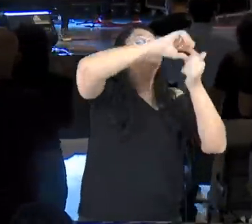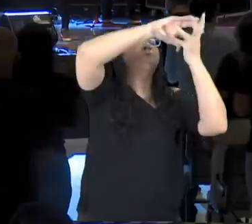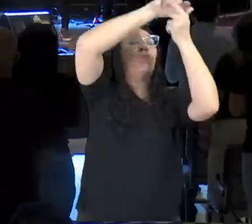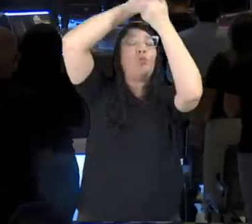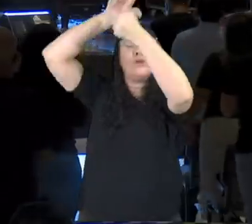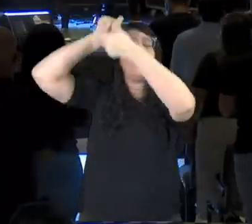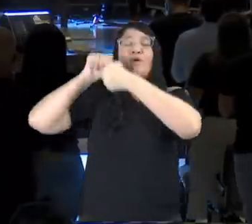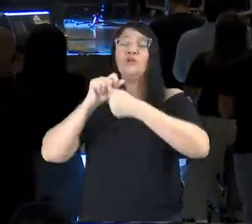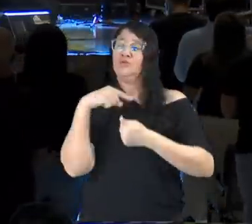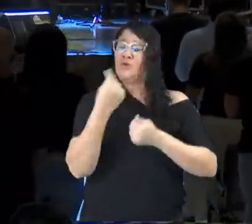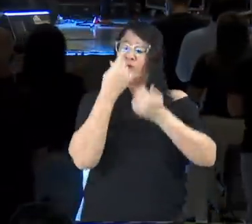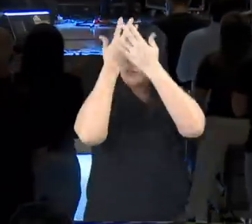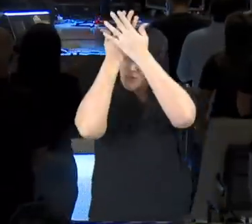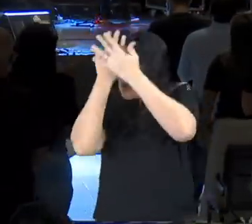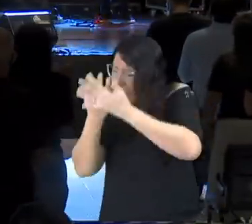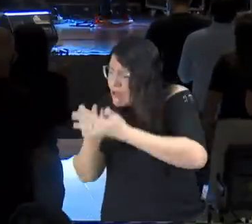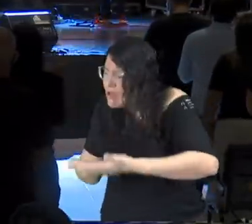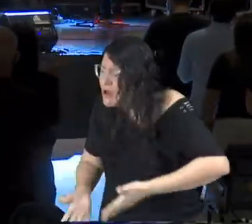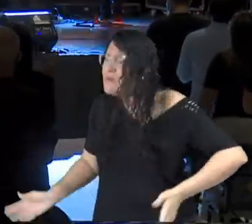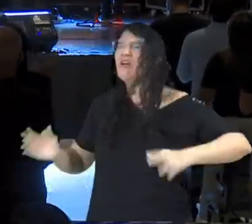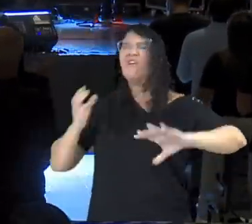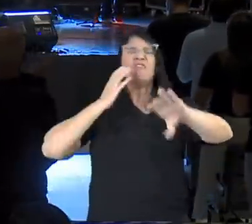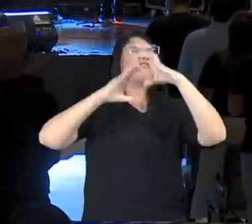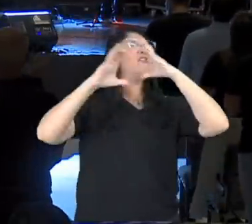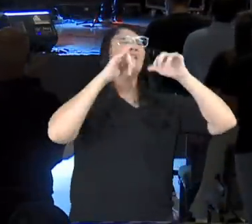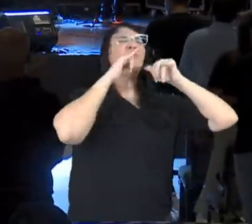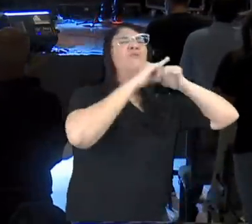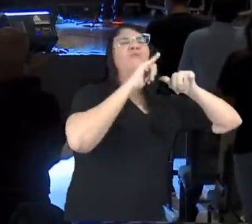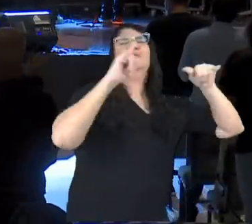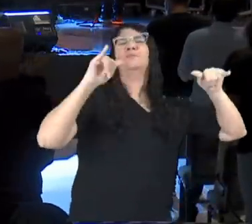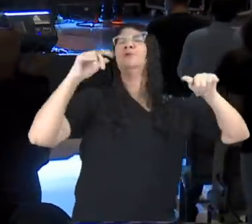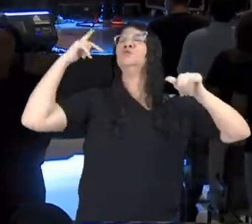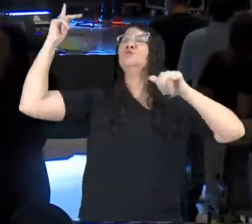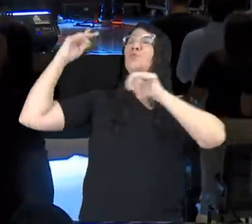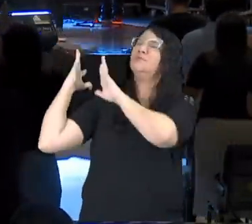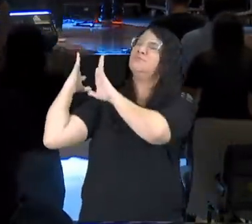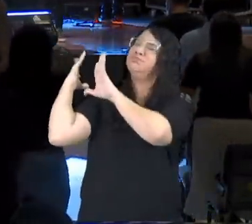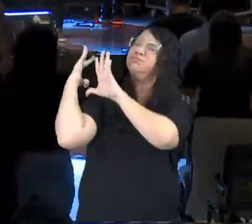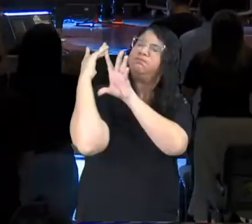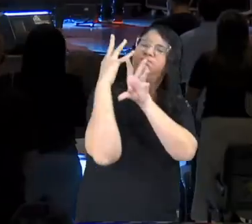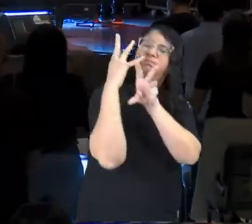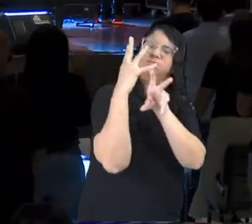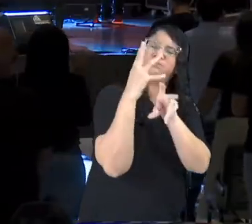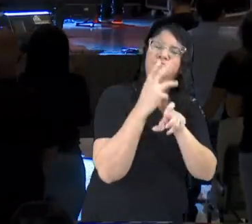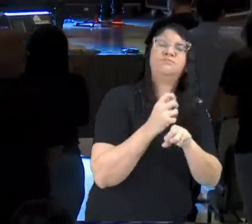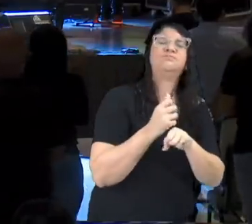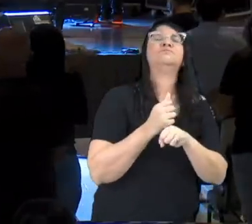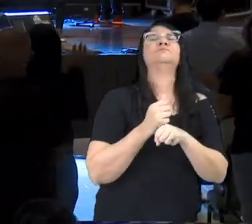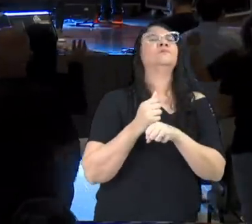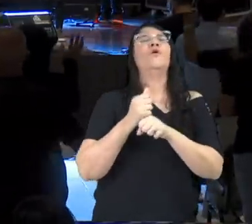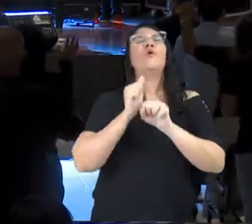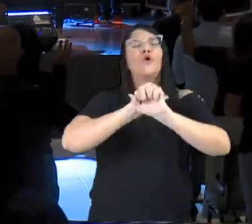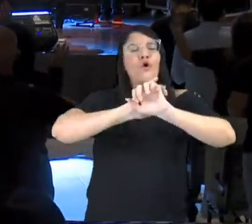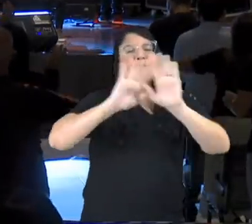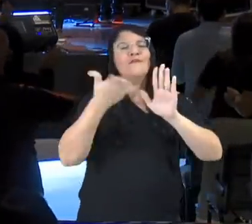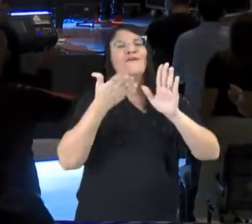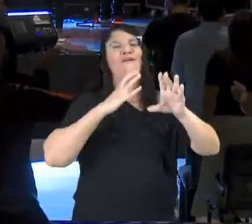celebraremos e contaremos e cantaremos as tuas obras. Glorifique o nome do